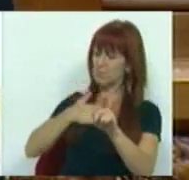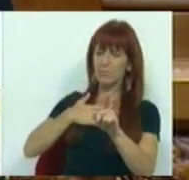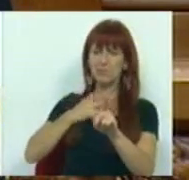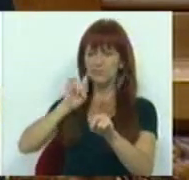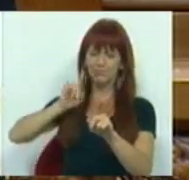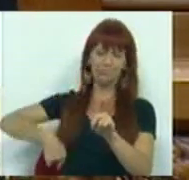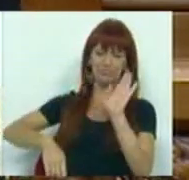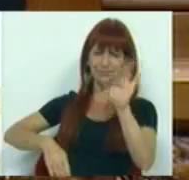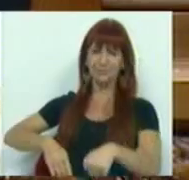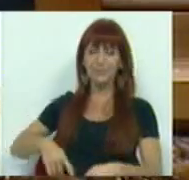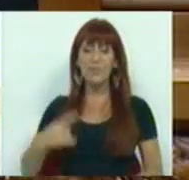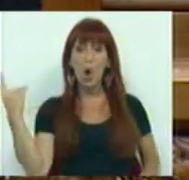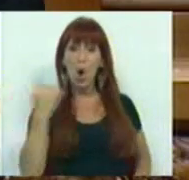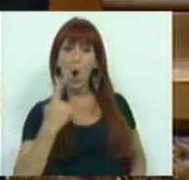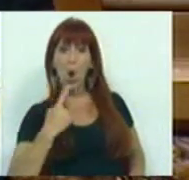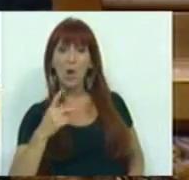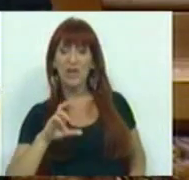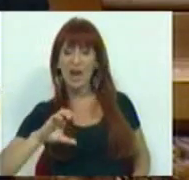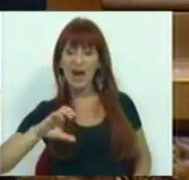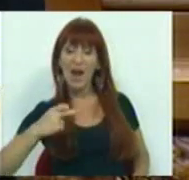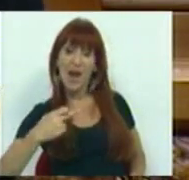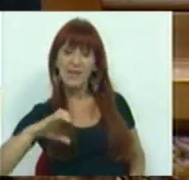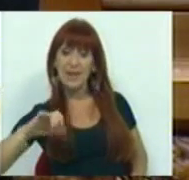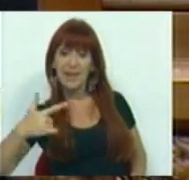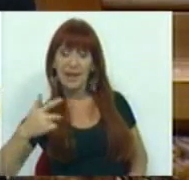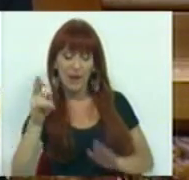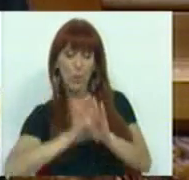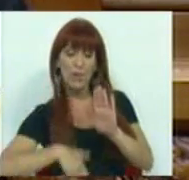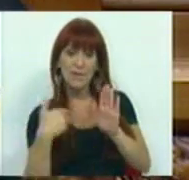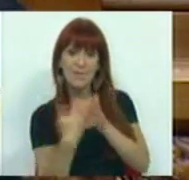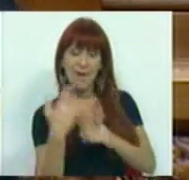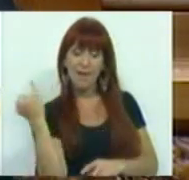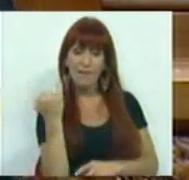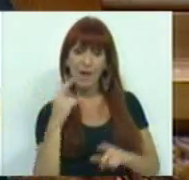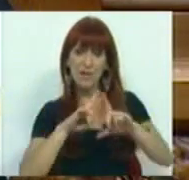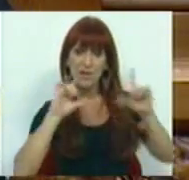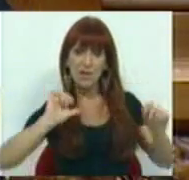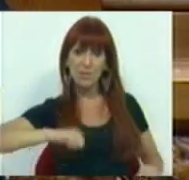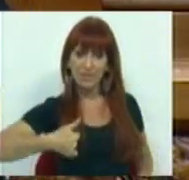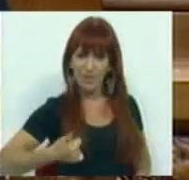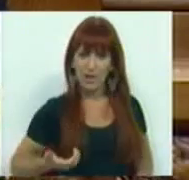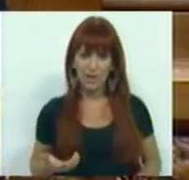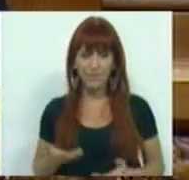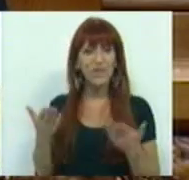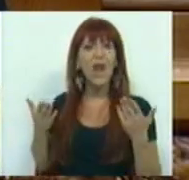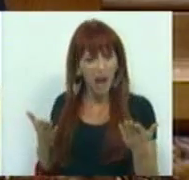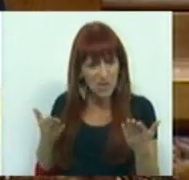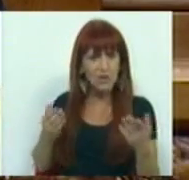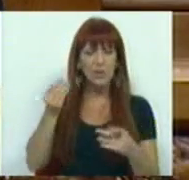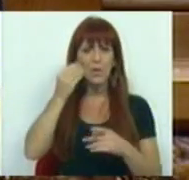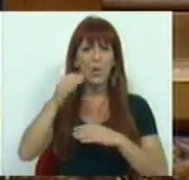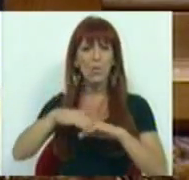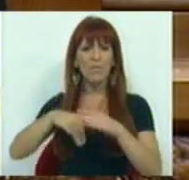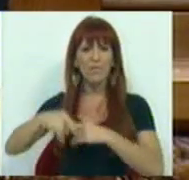não cumprir as ordens da ACT de regularização do falso recibo verde. Este